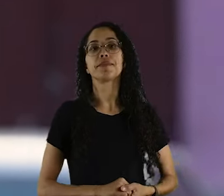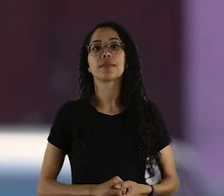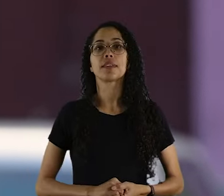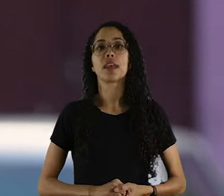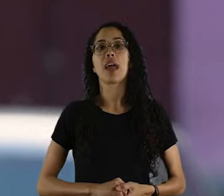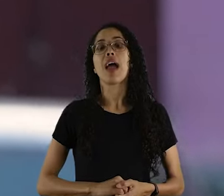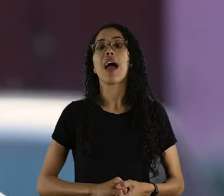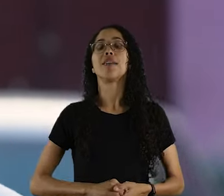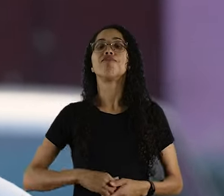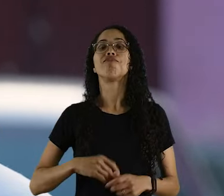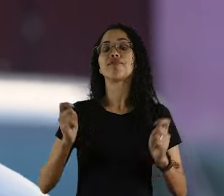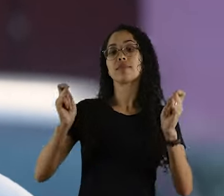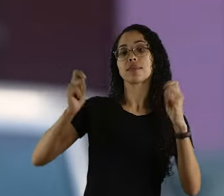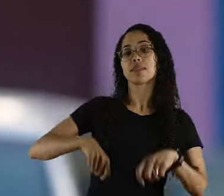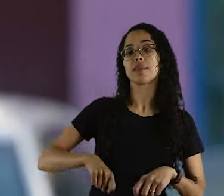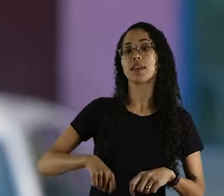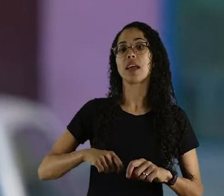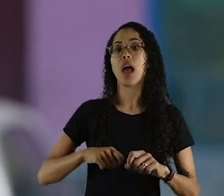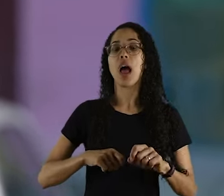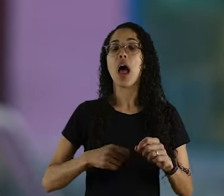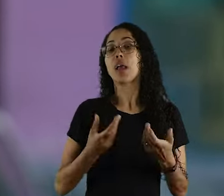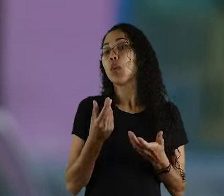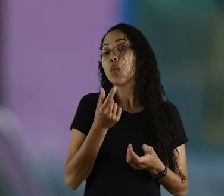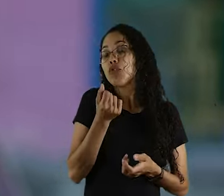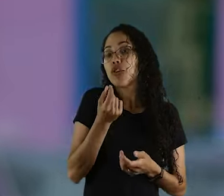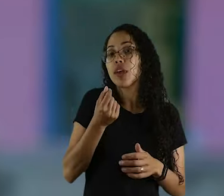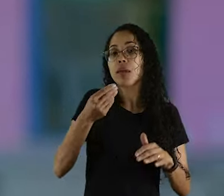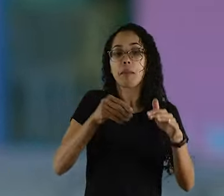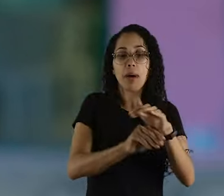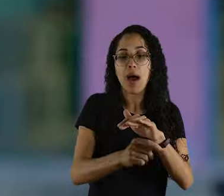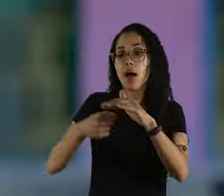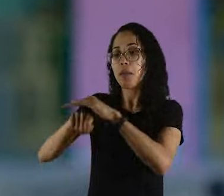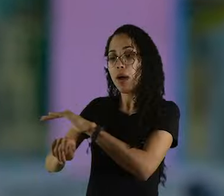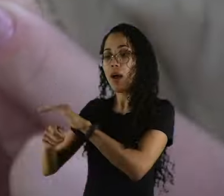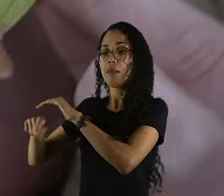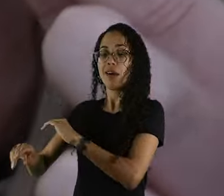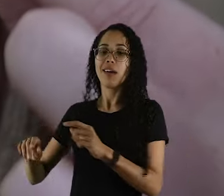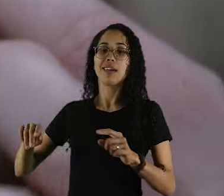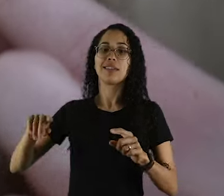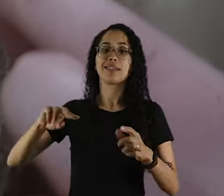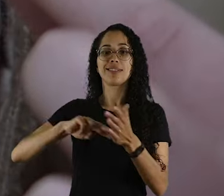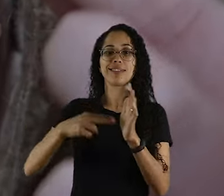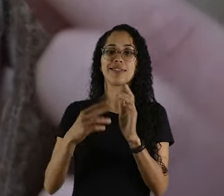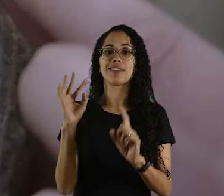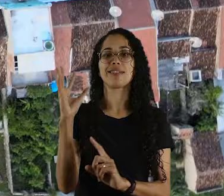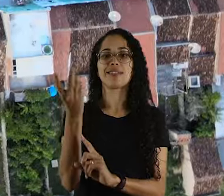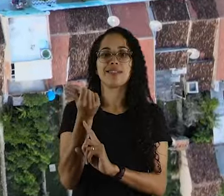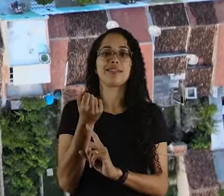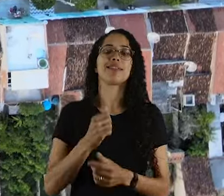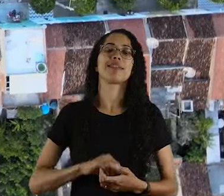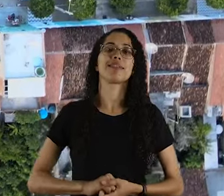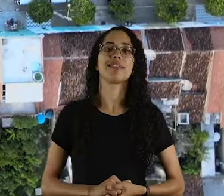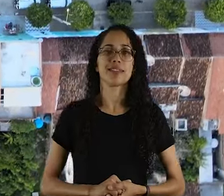identificar aonde o seu dinheiro rende mais, isso é uma arte.